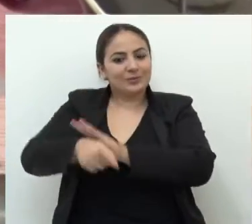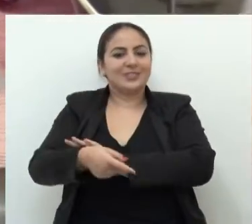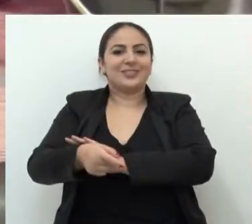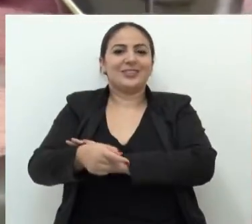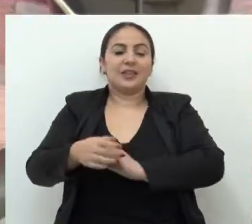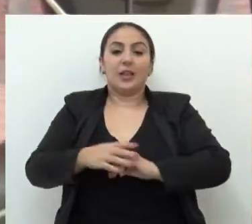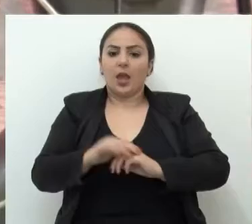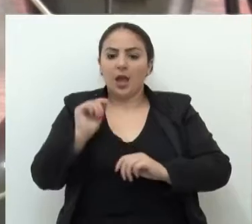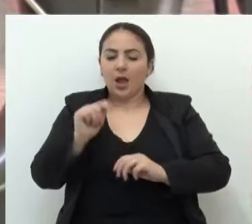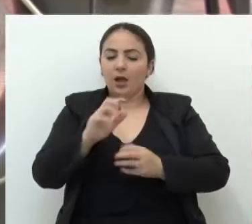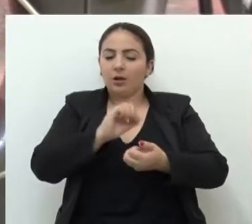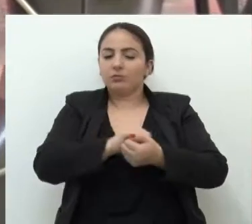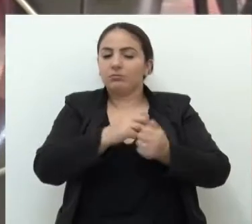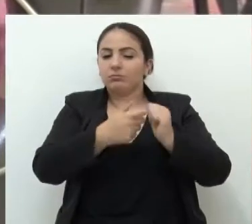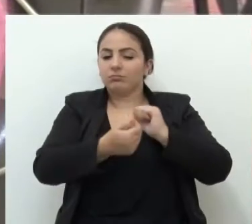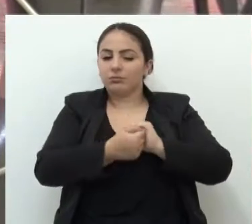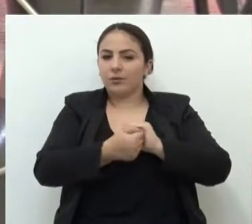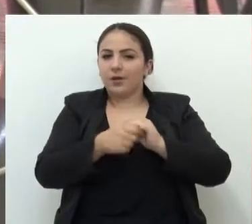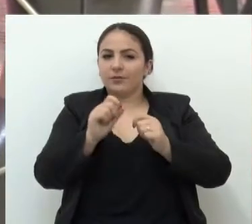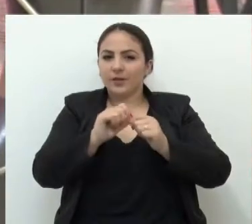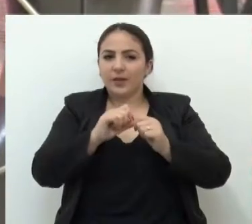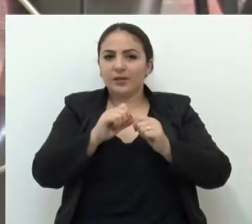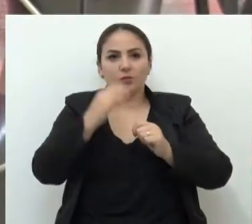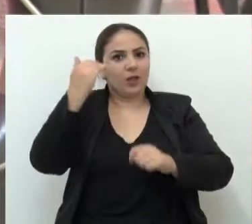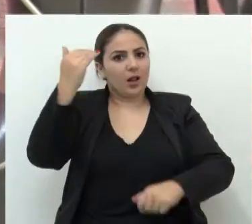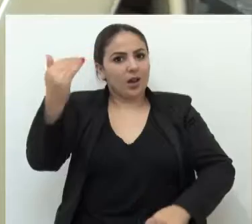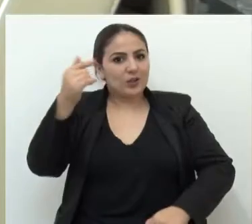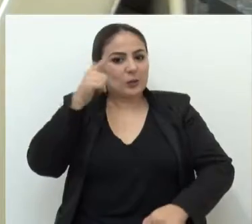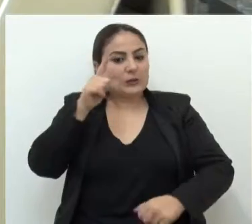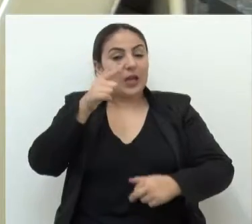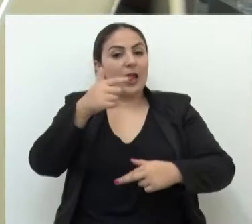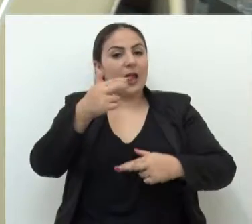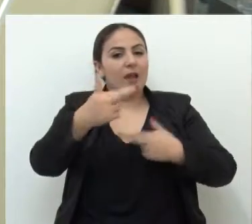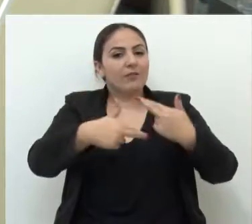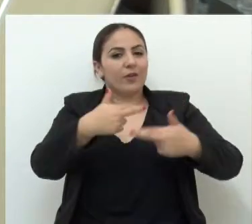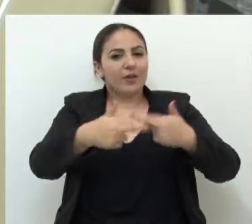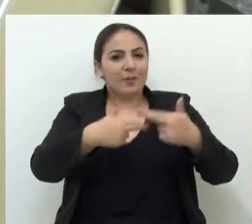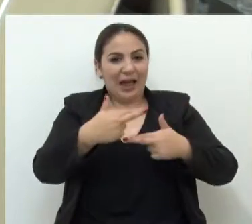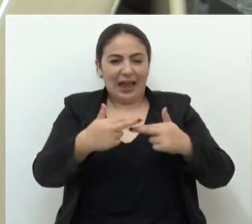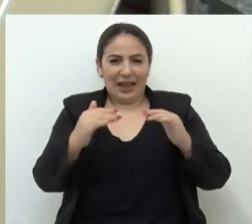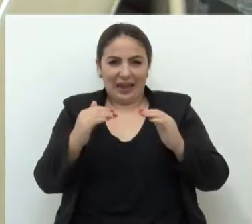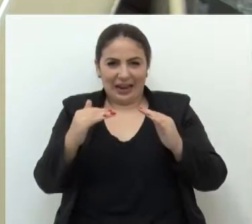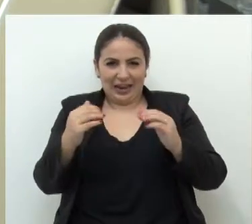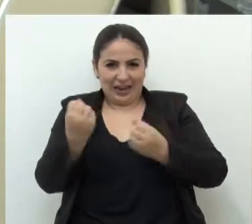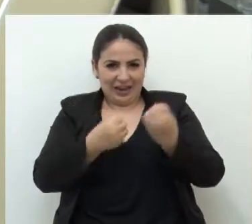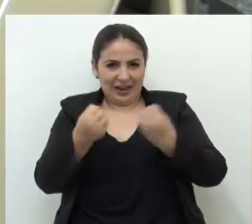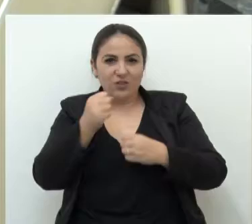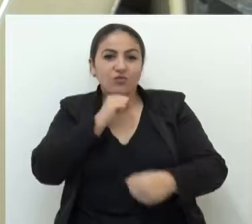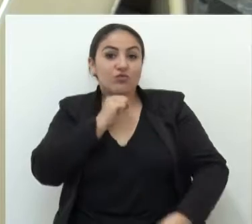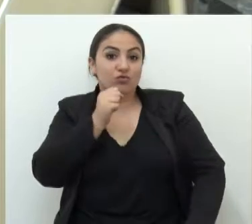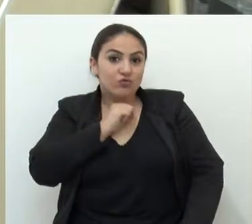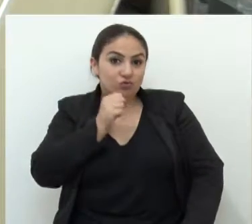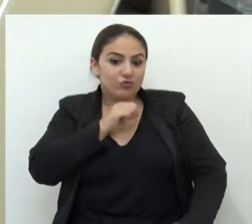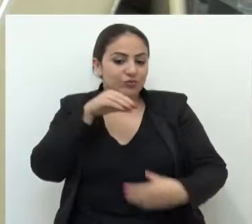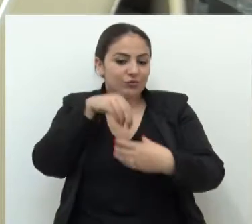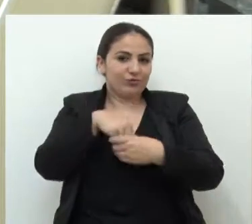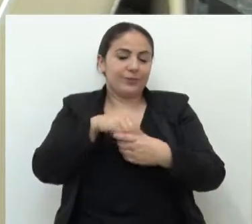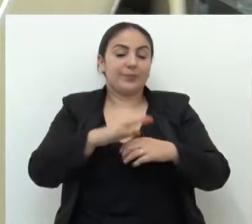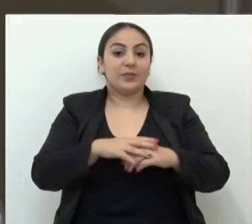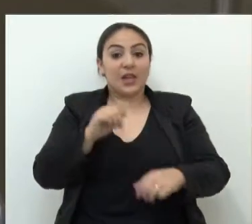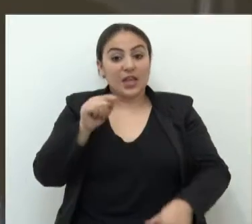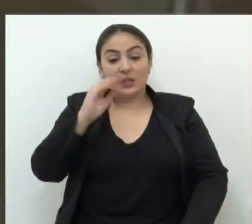negócio. Ele se tornou um artista e desenvolveu o incrível talento de recuperar o interior de carros